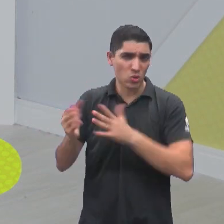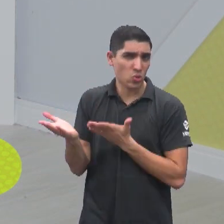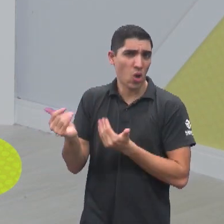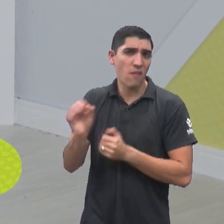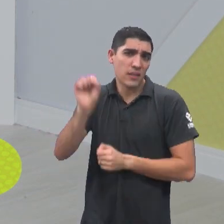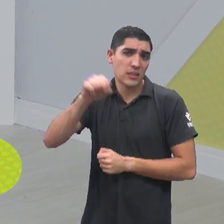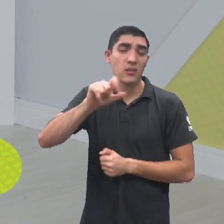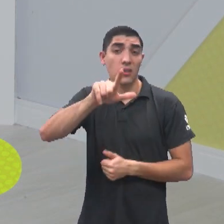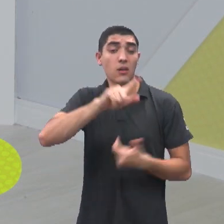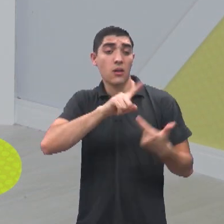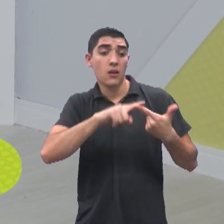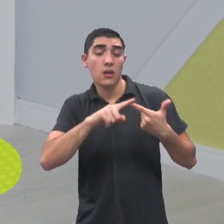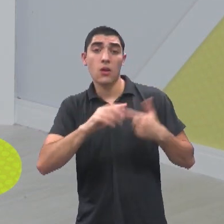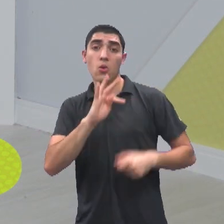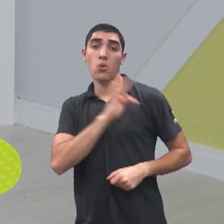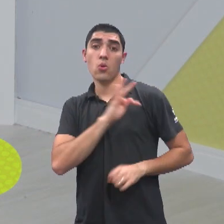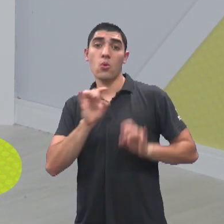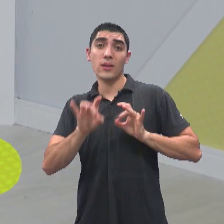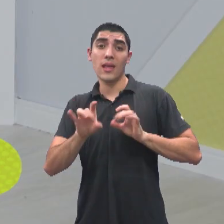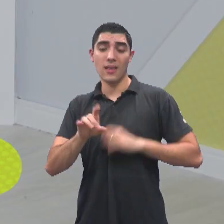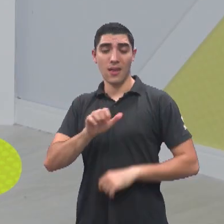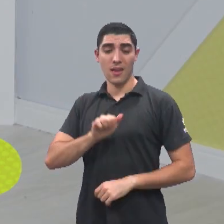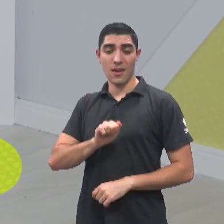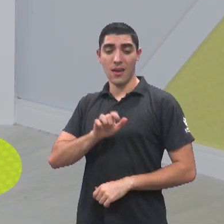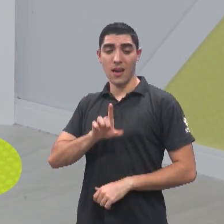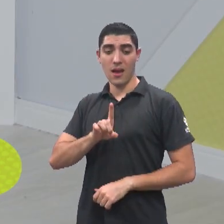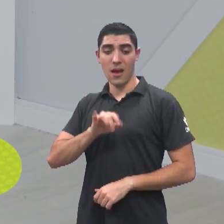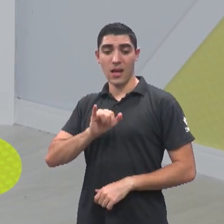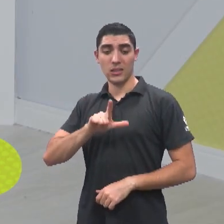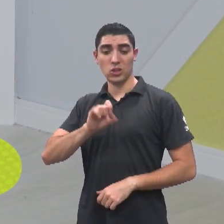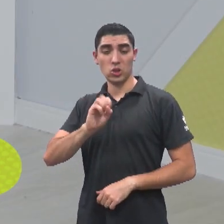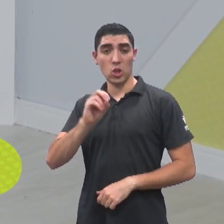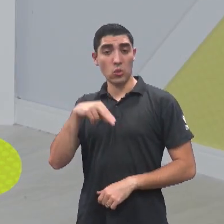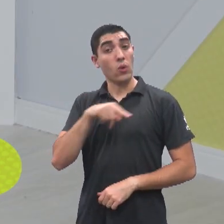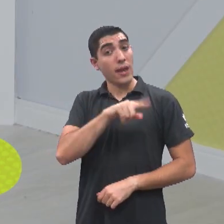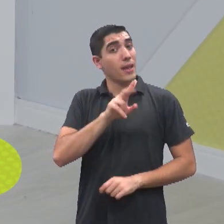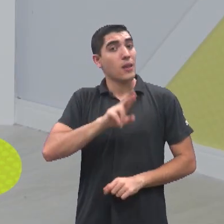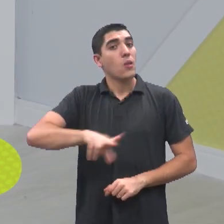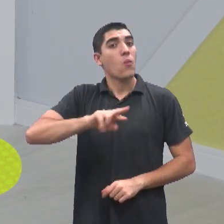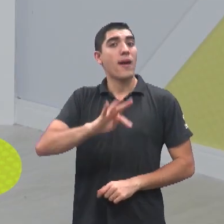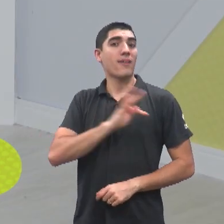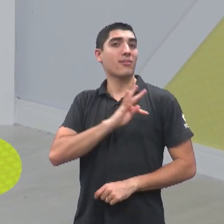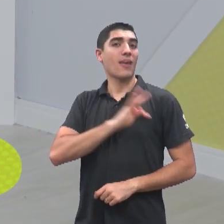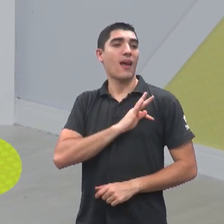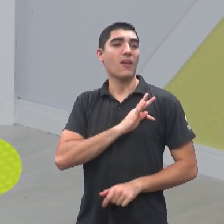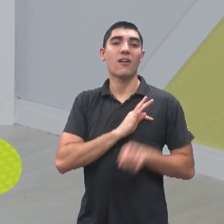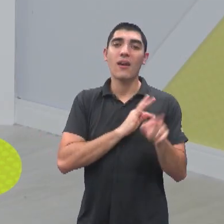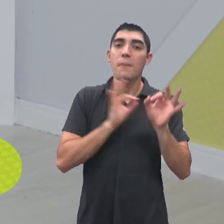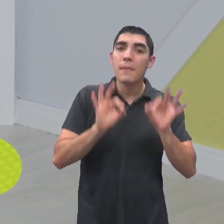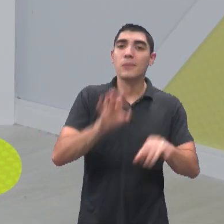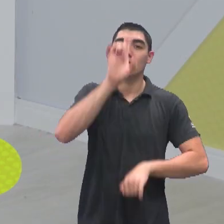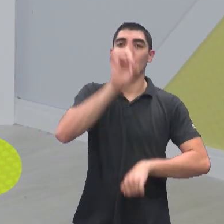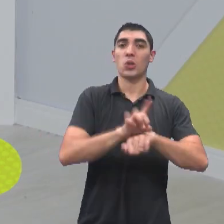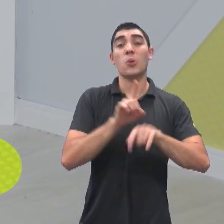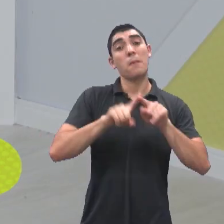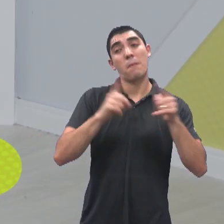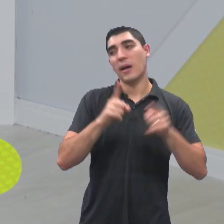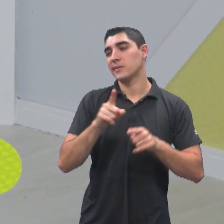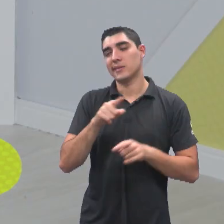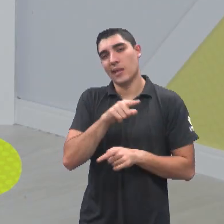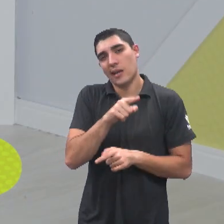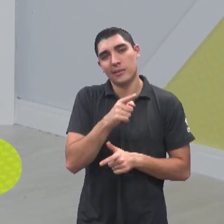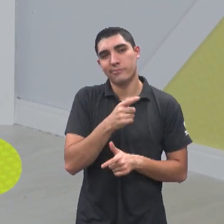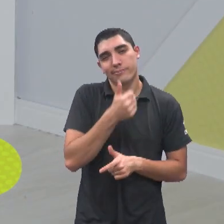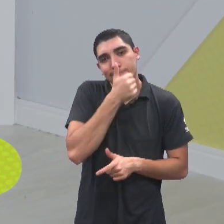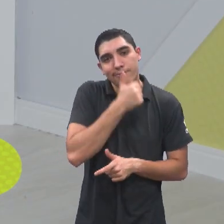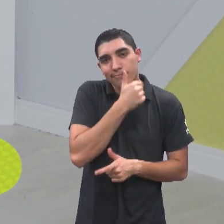técnico, né? O Adilson era para ser, ele é o supervisor agora da equipe, era para vir no outro técnico, acabou não dando certo, está acumulando as funções e está fazendo aquilo